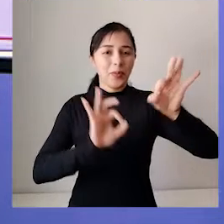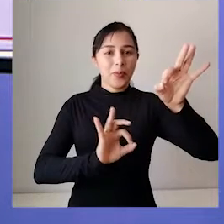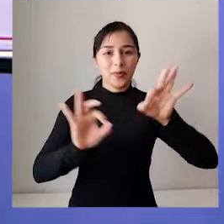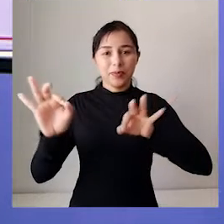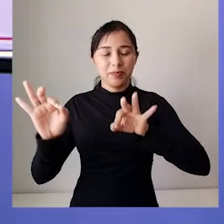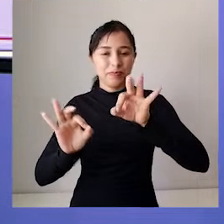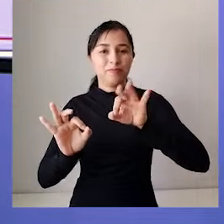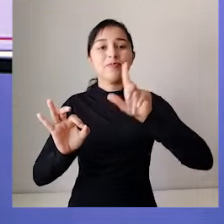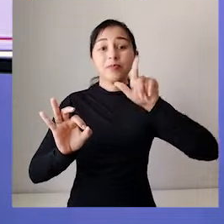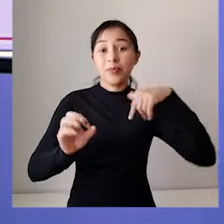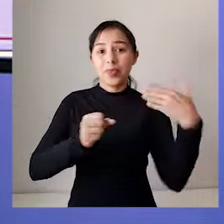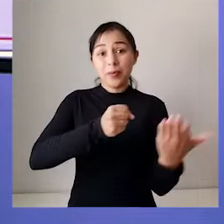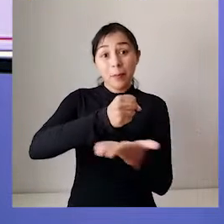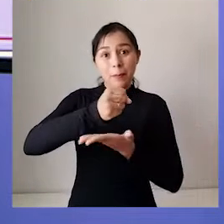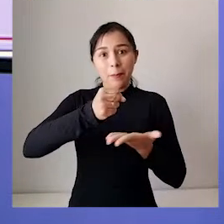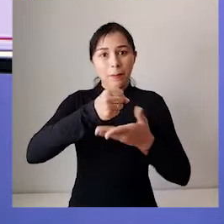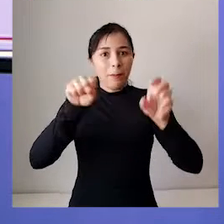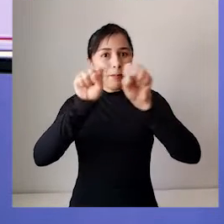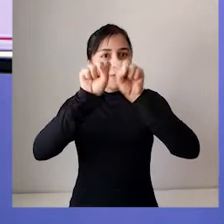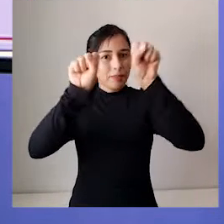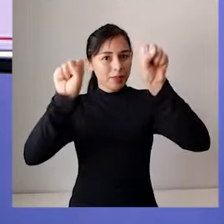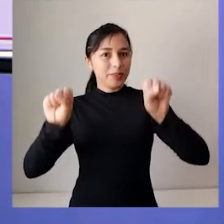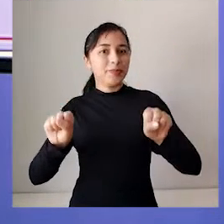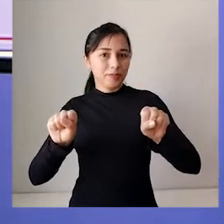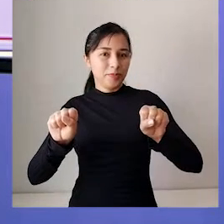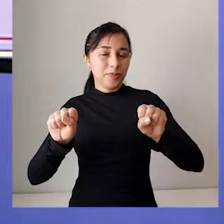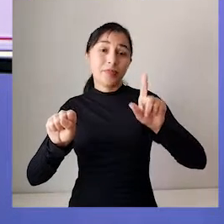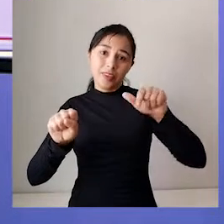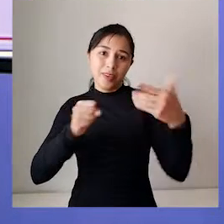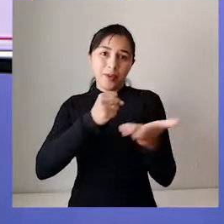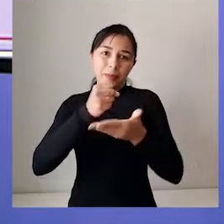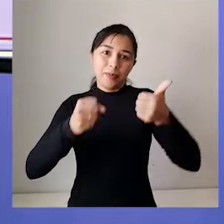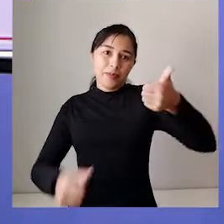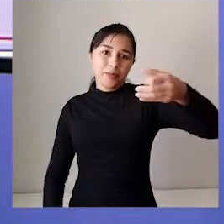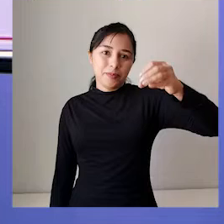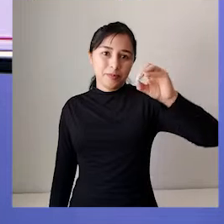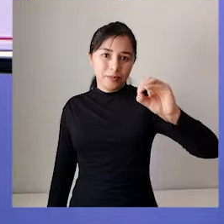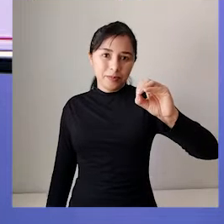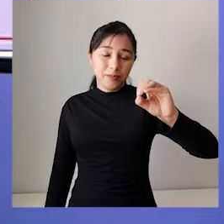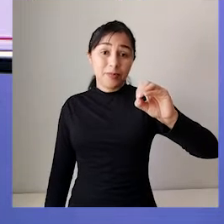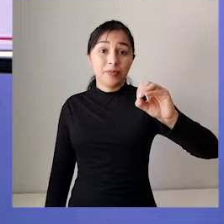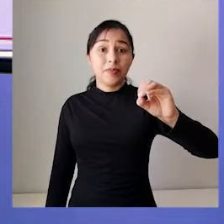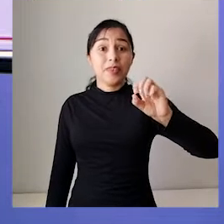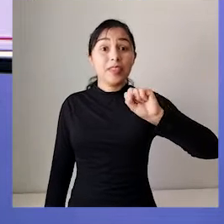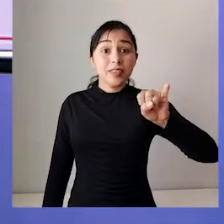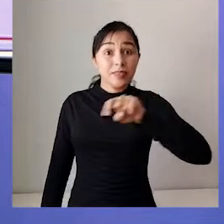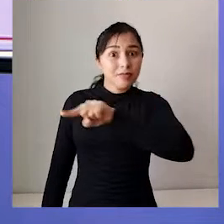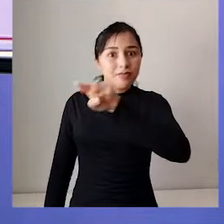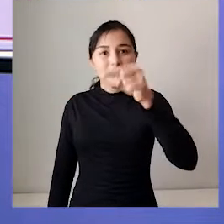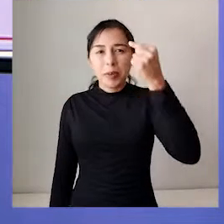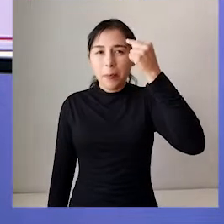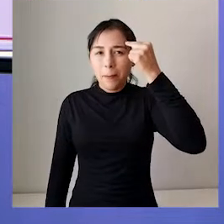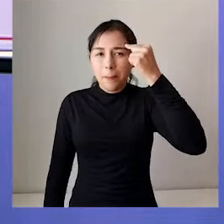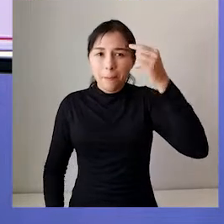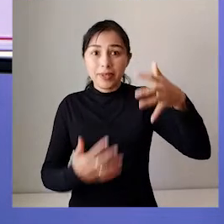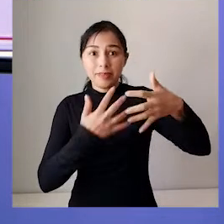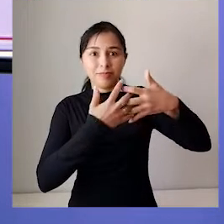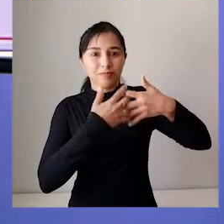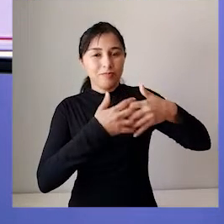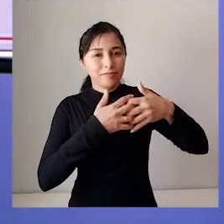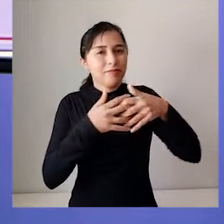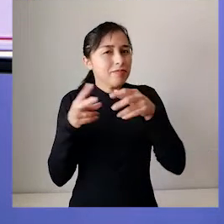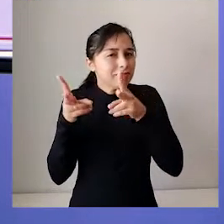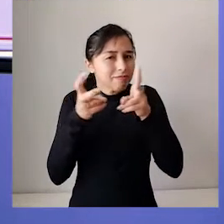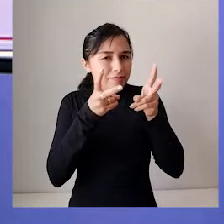É a base desse sistema, que é a partir do 10. Se você repensar, se você refletir e observar